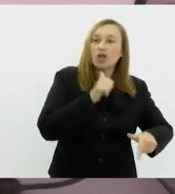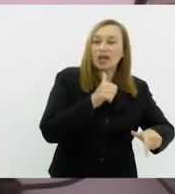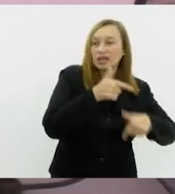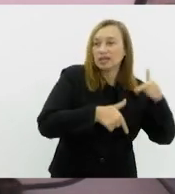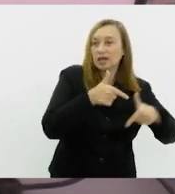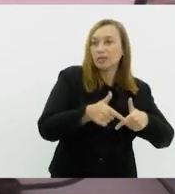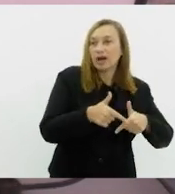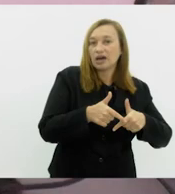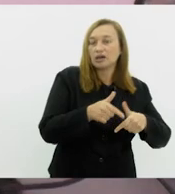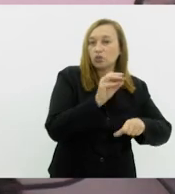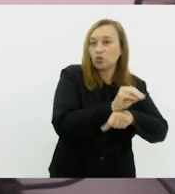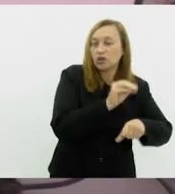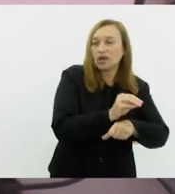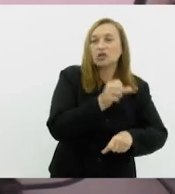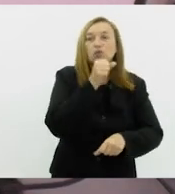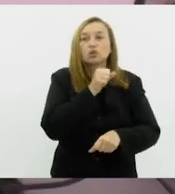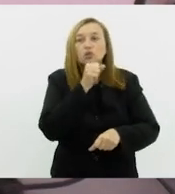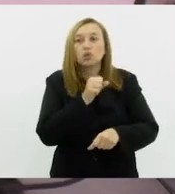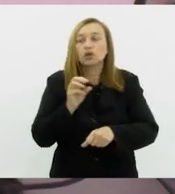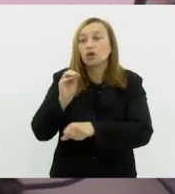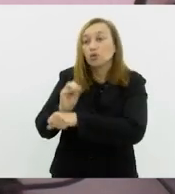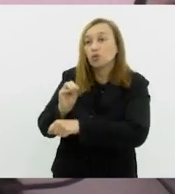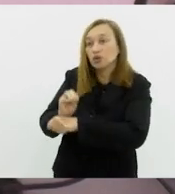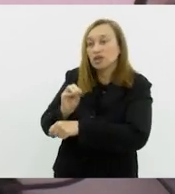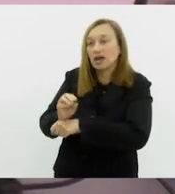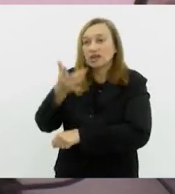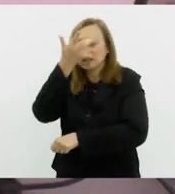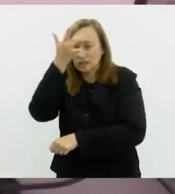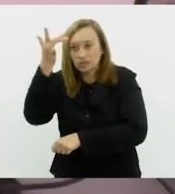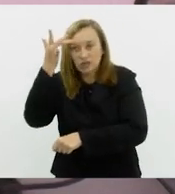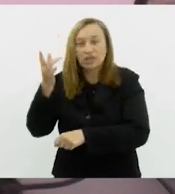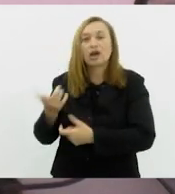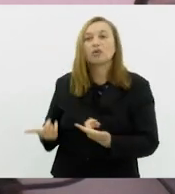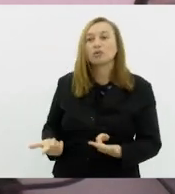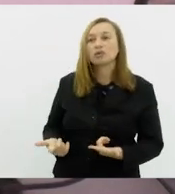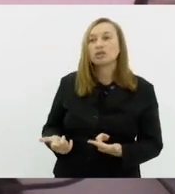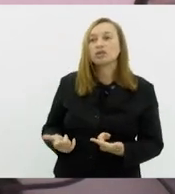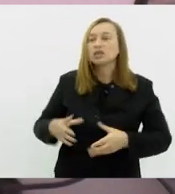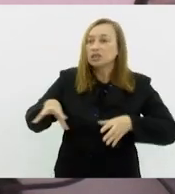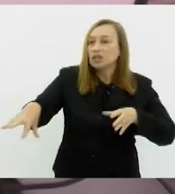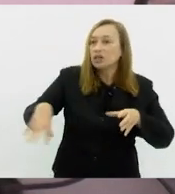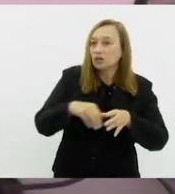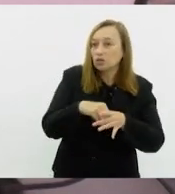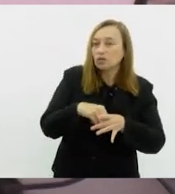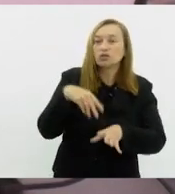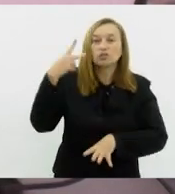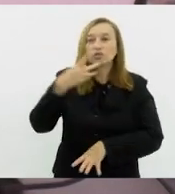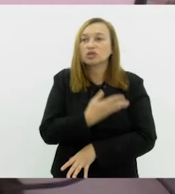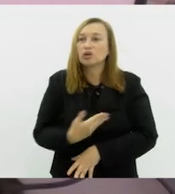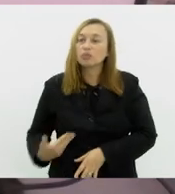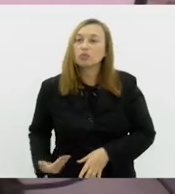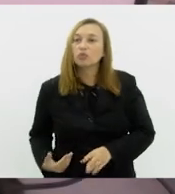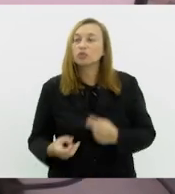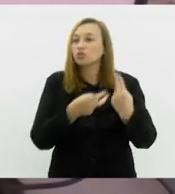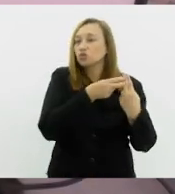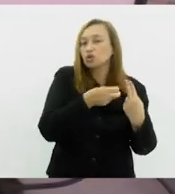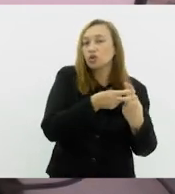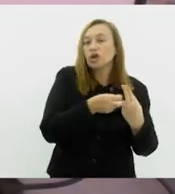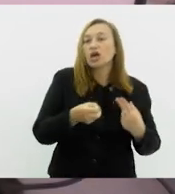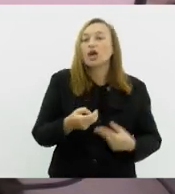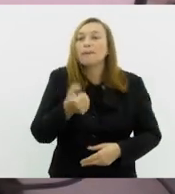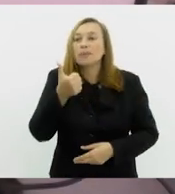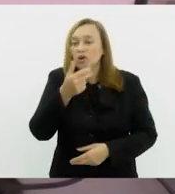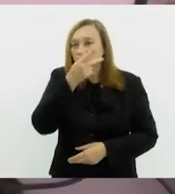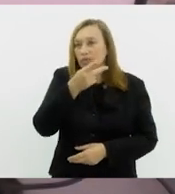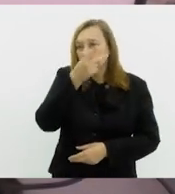pessoa idosa, nós temos as trabalhadoras cuidadoras da saúde mental, que estão incluídas na política pública do SUS, e poucas pessoas